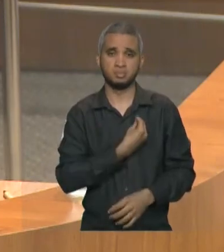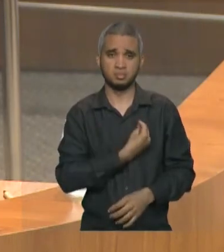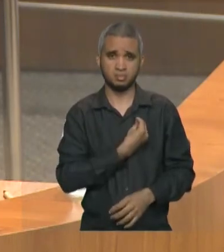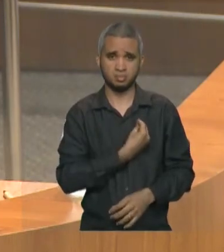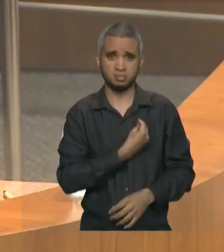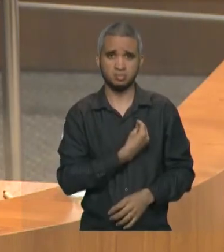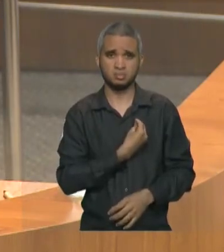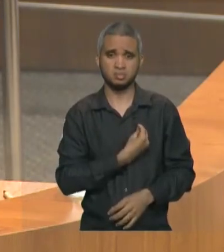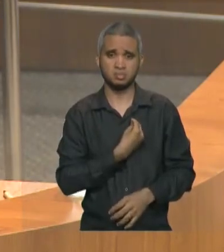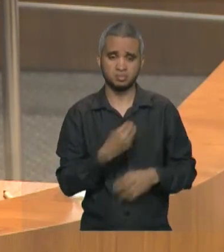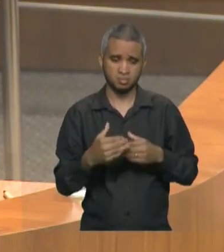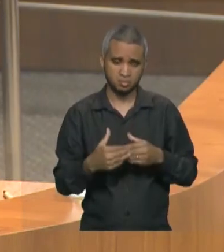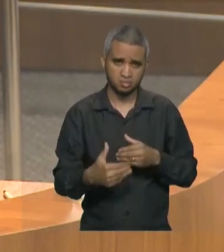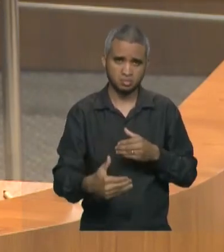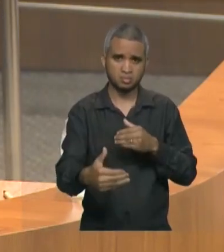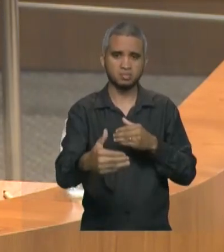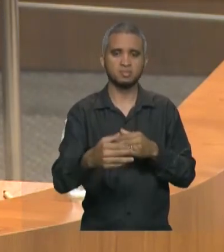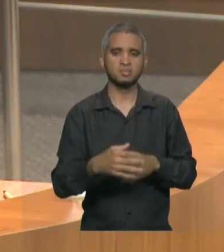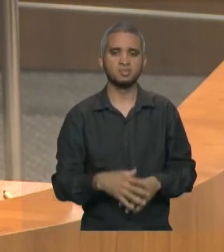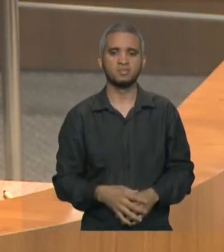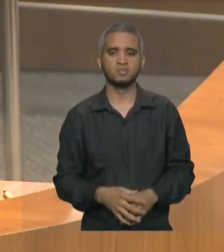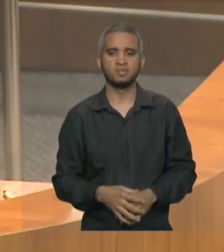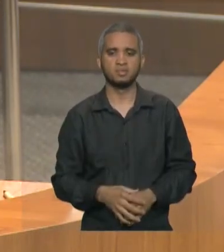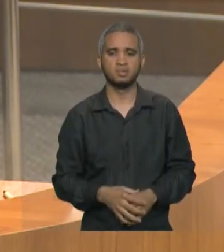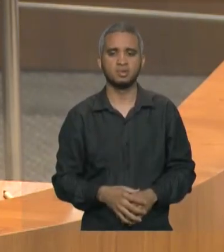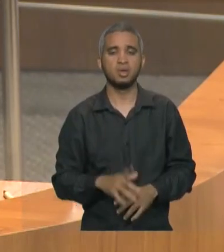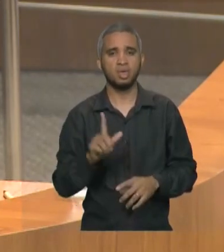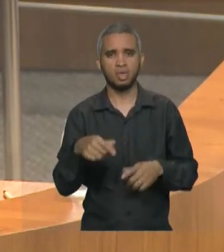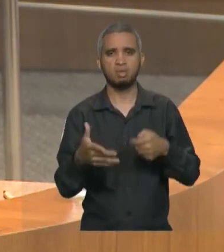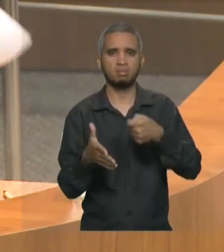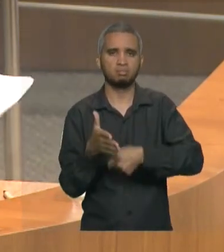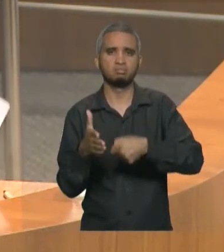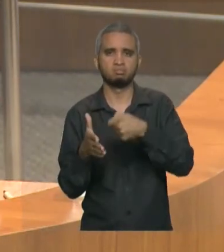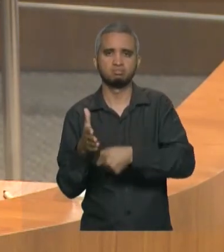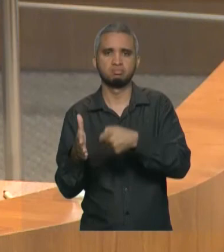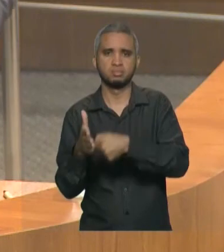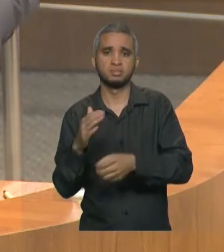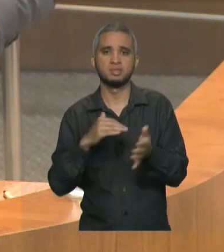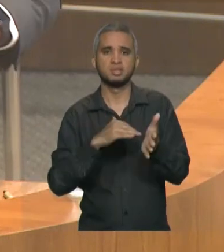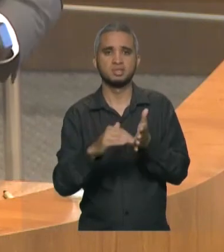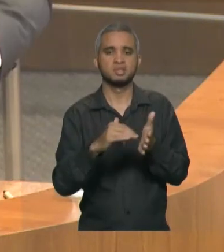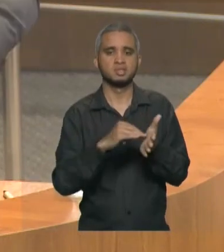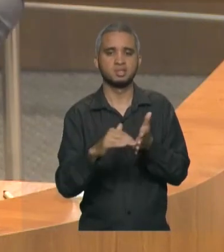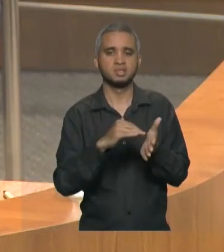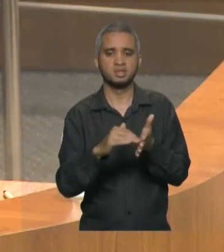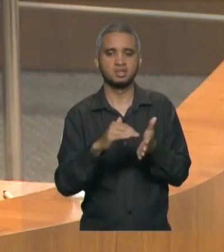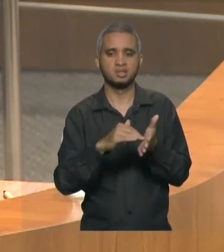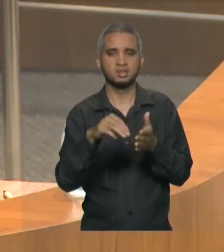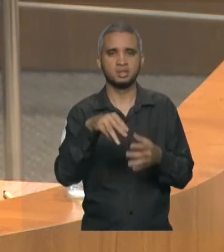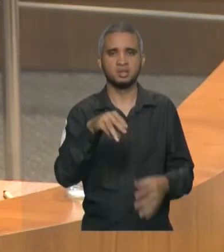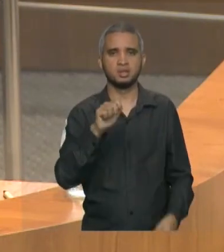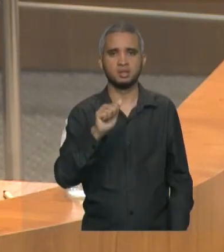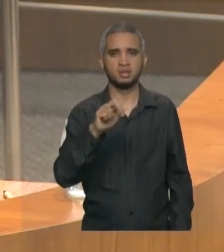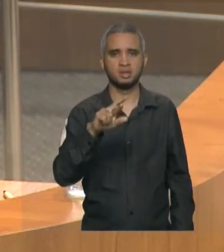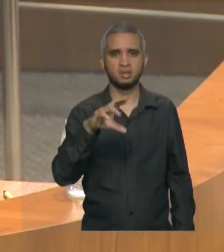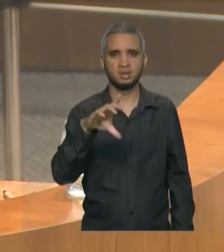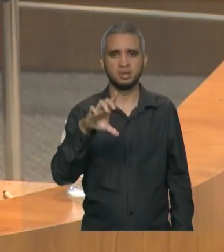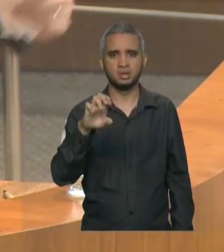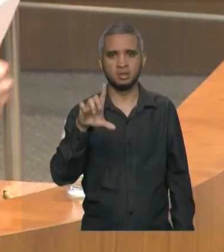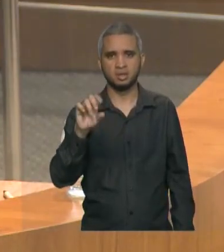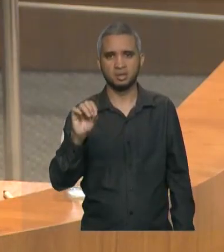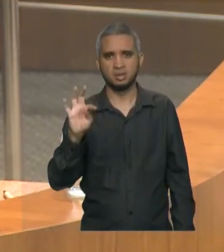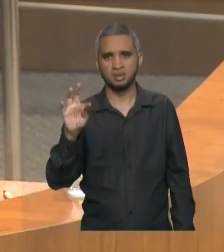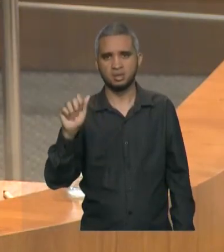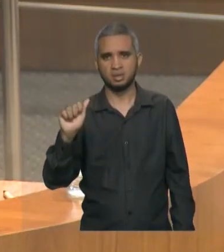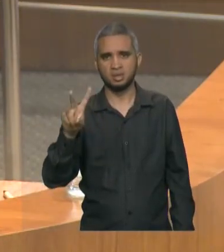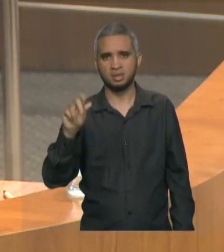a próxima etapa será cobrado do nosso secretário Marcelo Tavares, que já disse aqui na